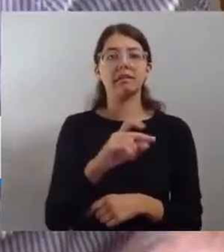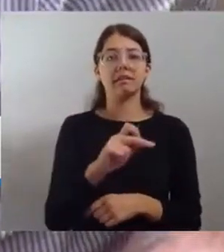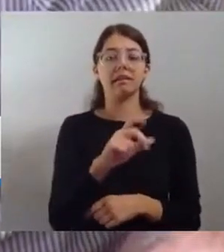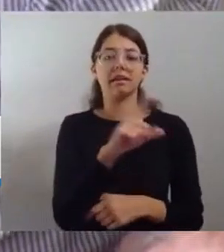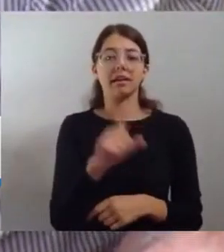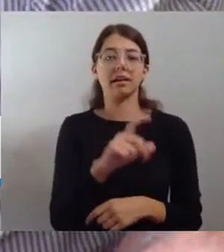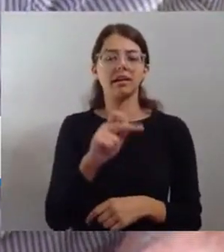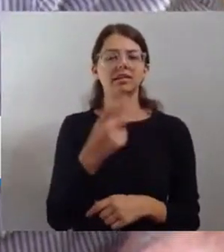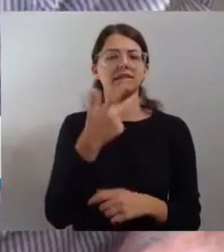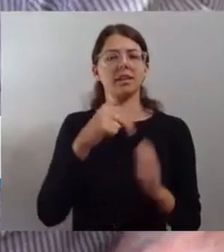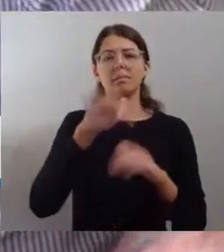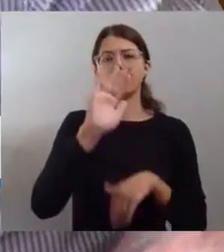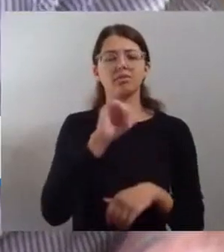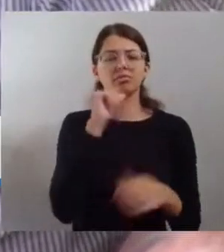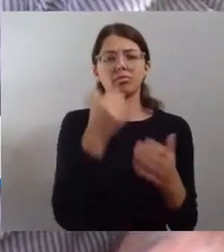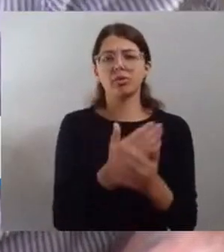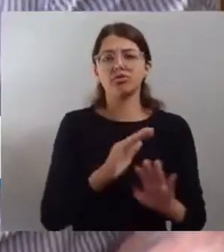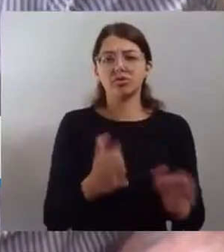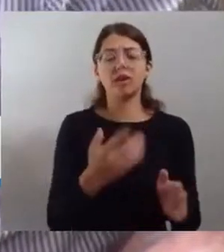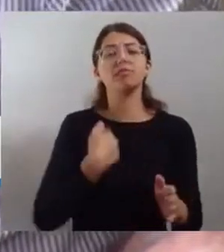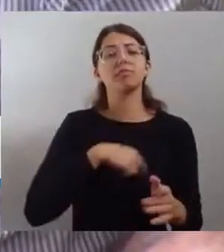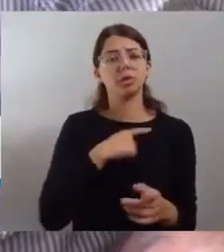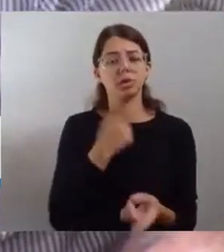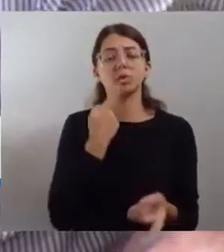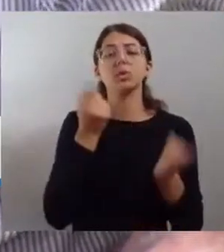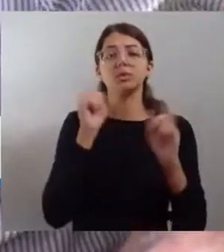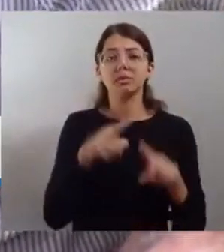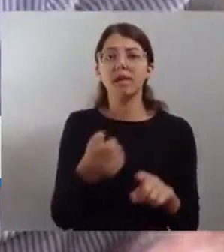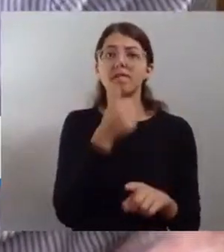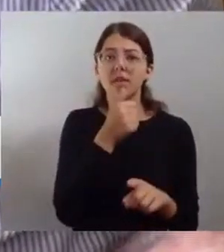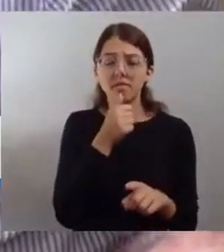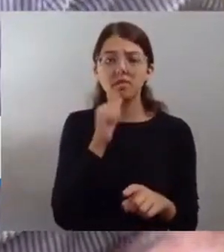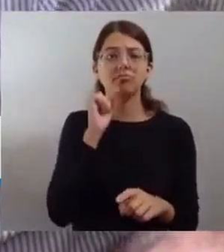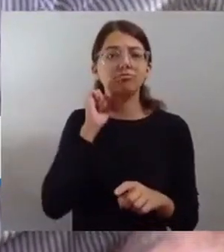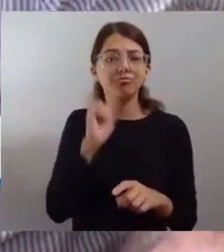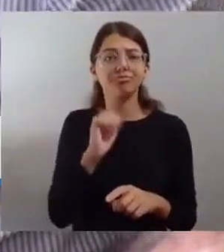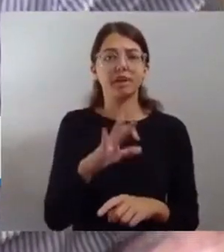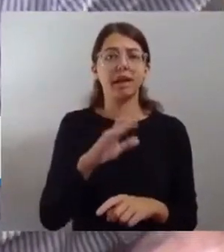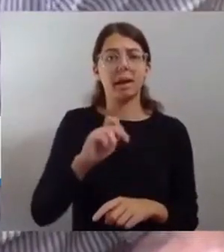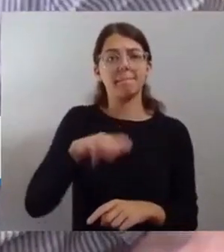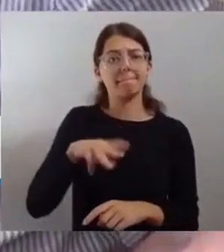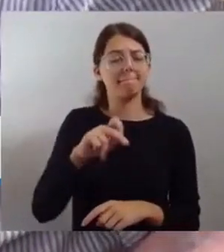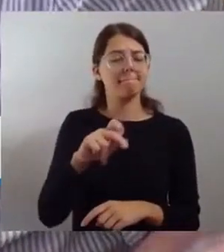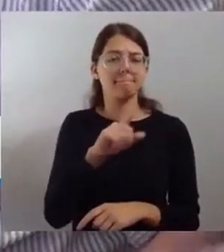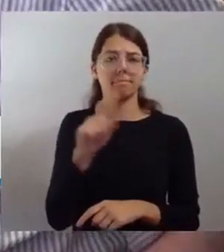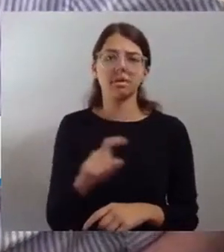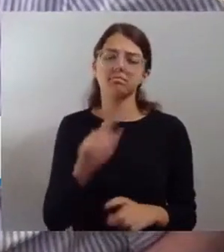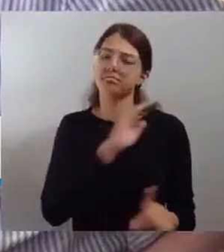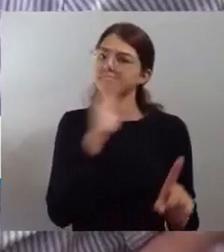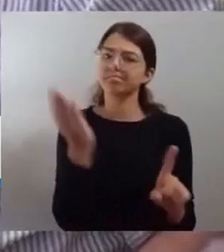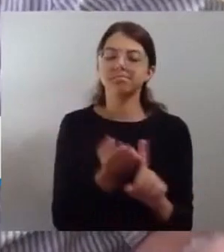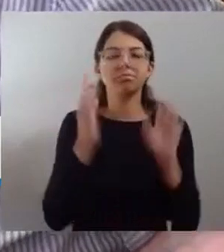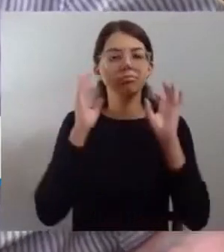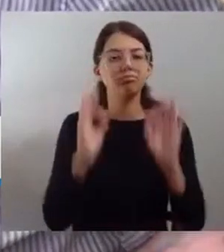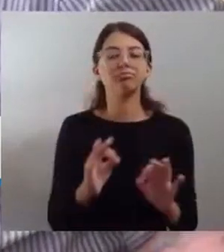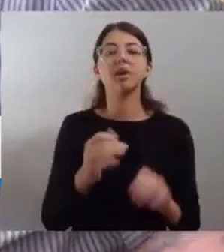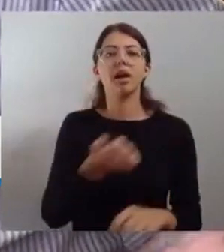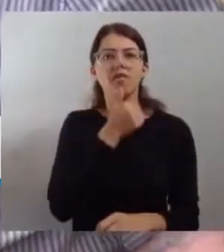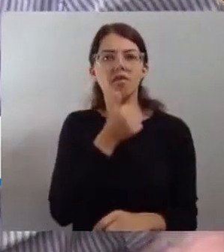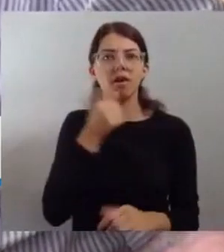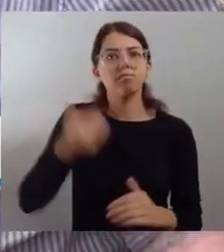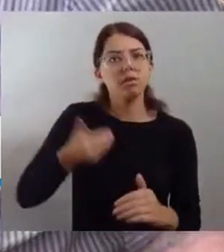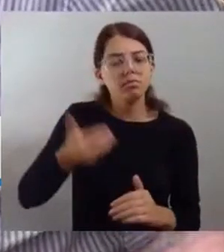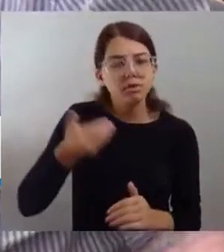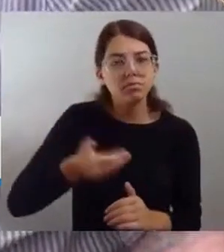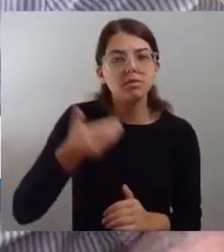centenas. Reiteramos que achamos a violência perpetrada pelo Hamas condenável. Também achamos esta violência sistemática, planeada e